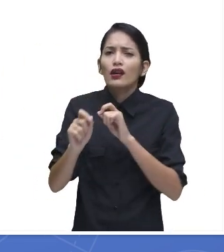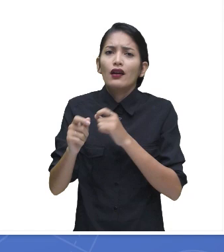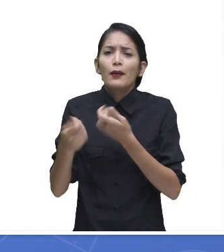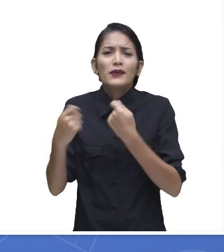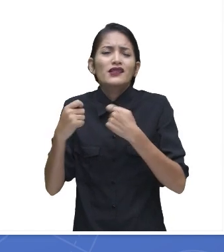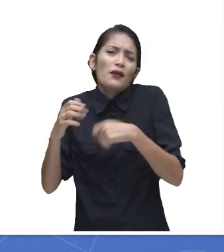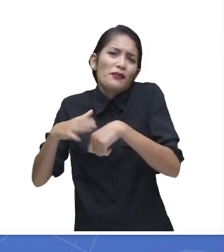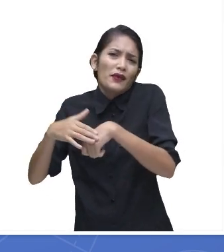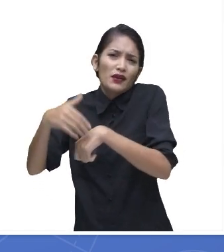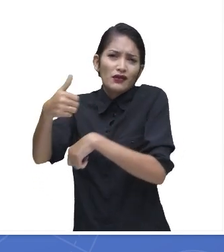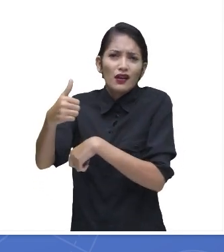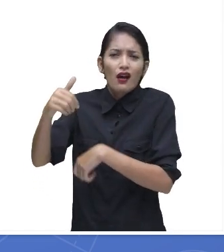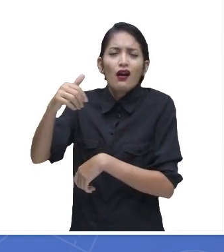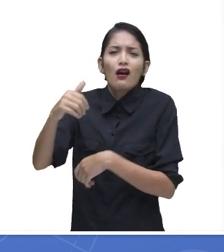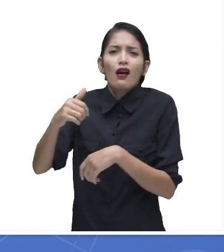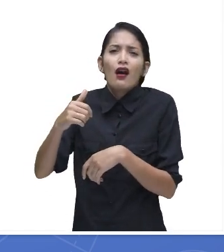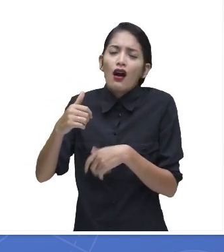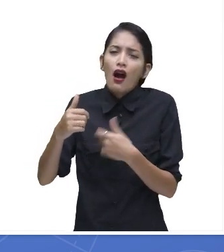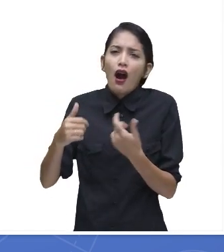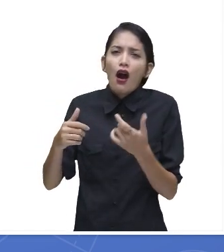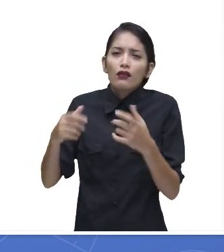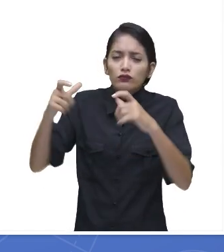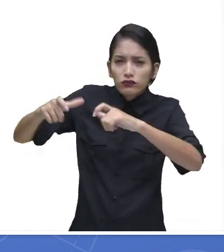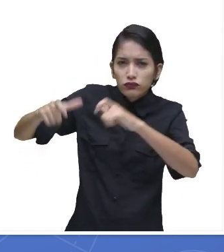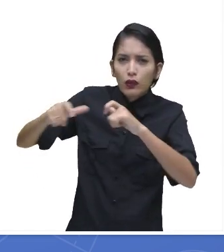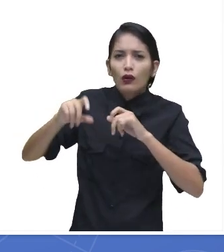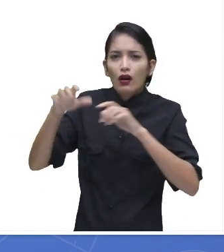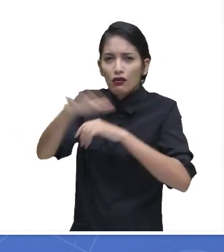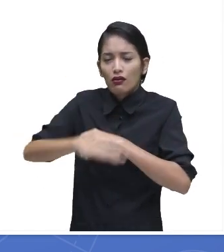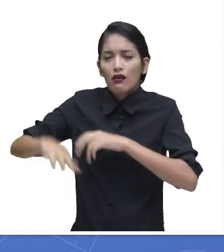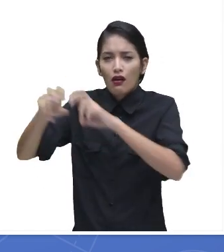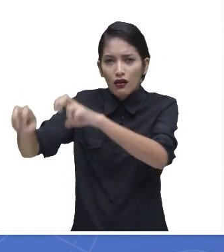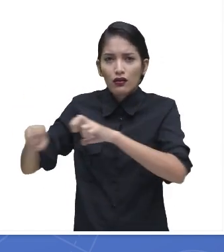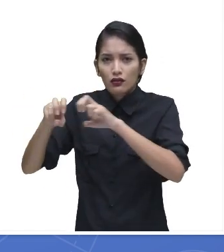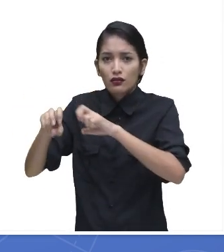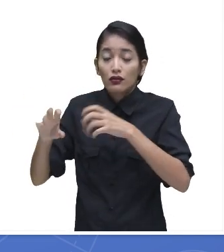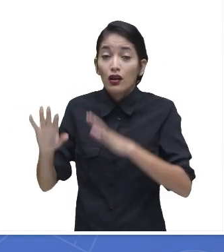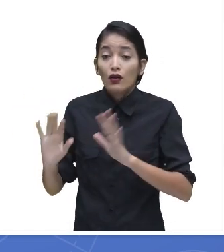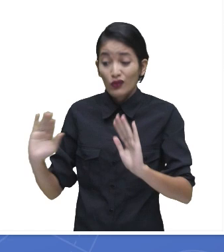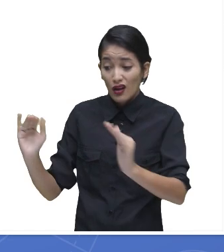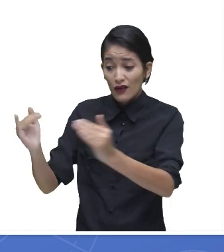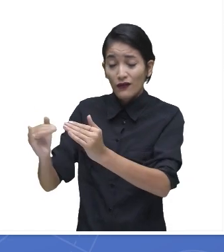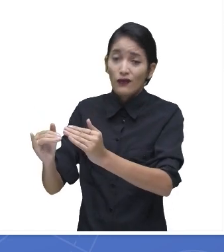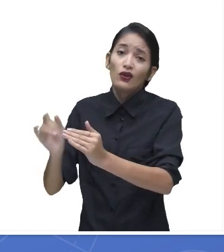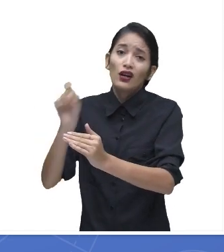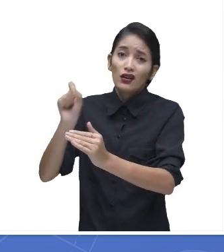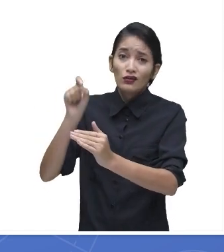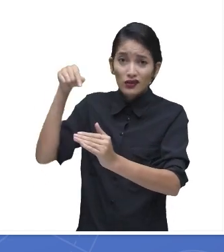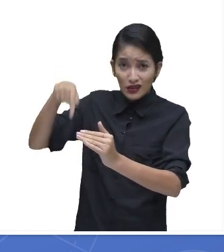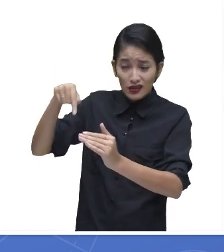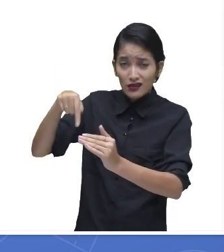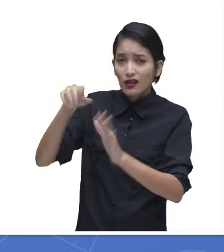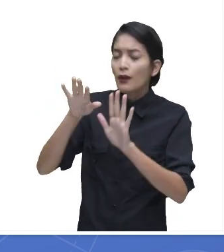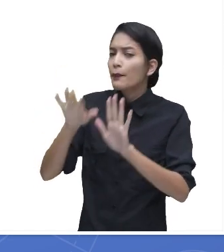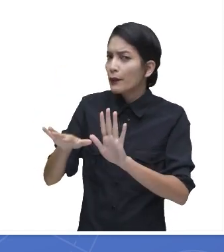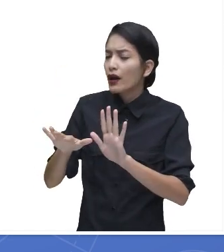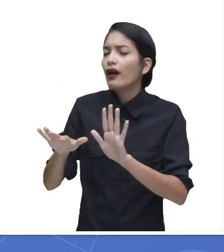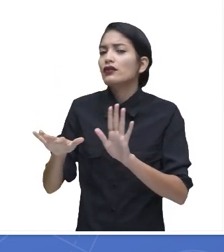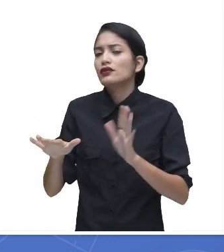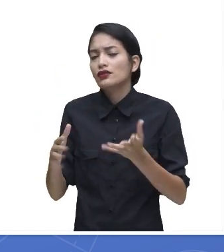condições sociais no campo. Não está diretamente relacionada, apesar de que, né, realmente a